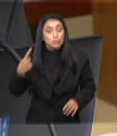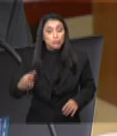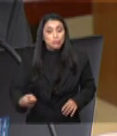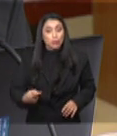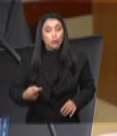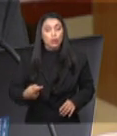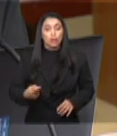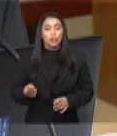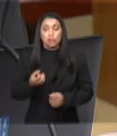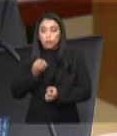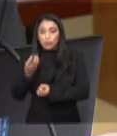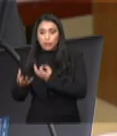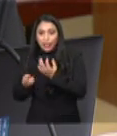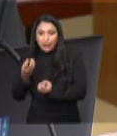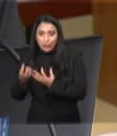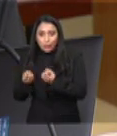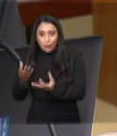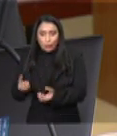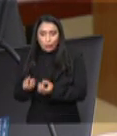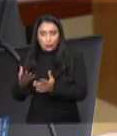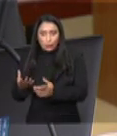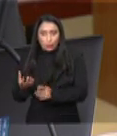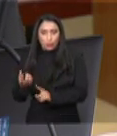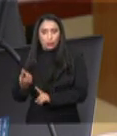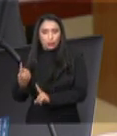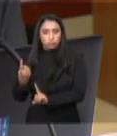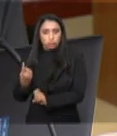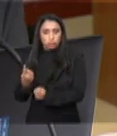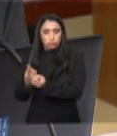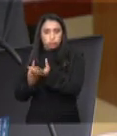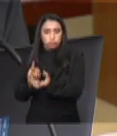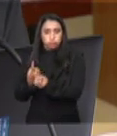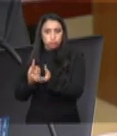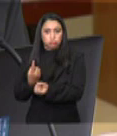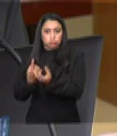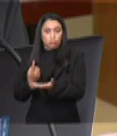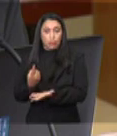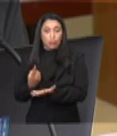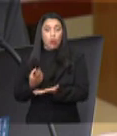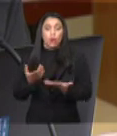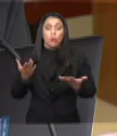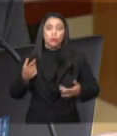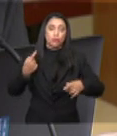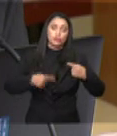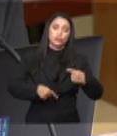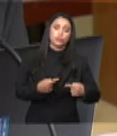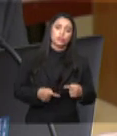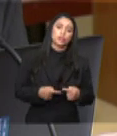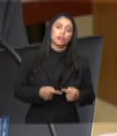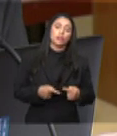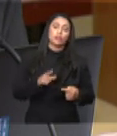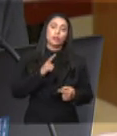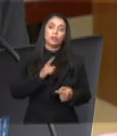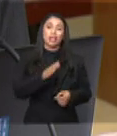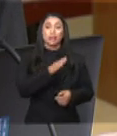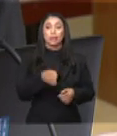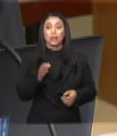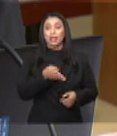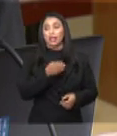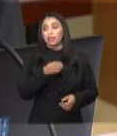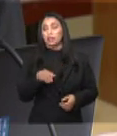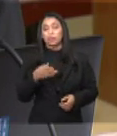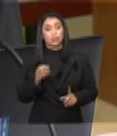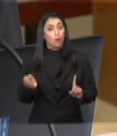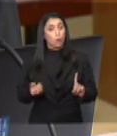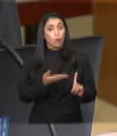o delator. O que foi muito discutido foi exatamente evitar nulidades em todos os casos em que o réu não